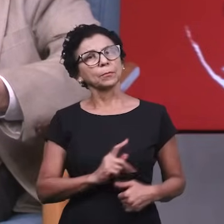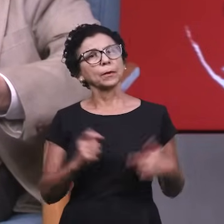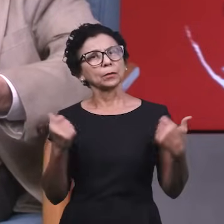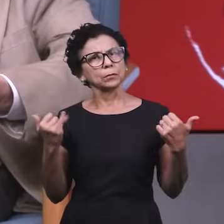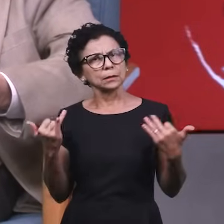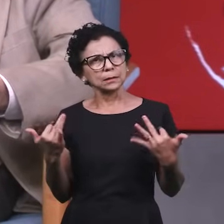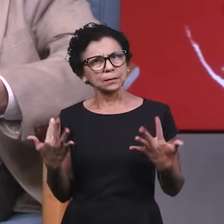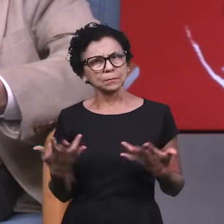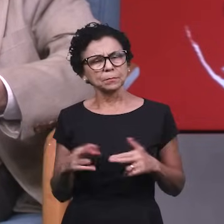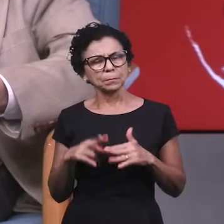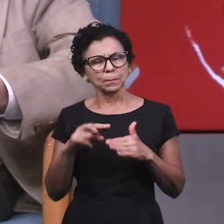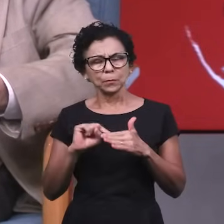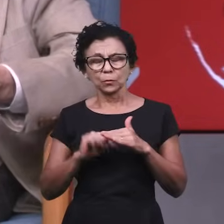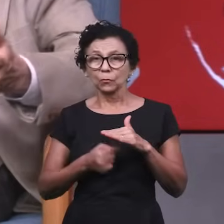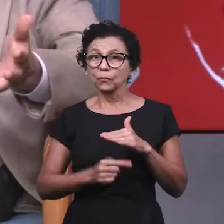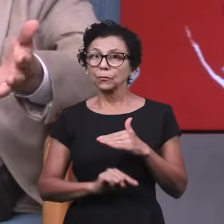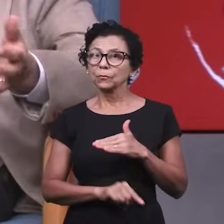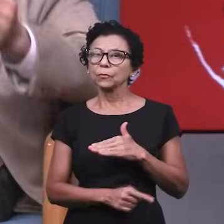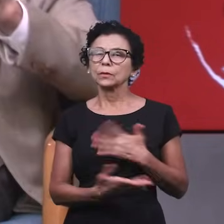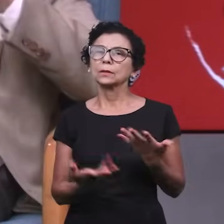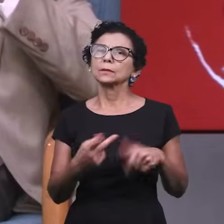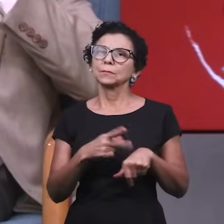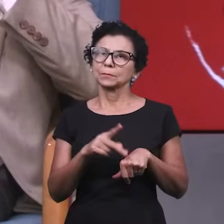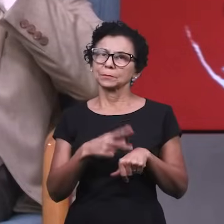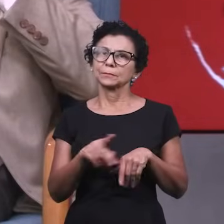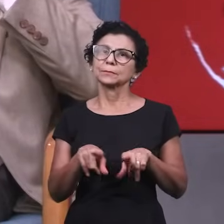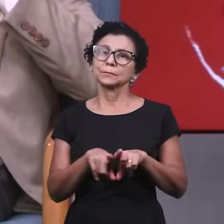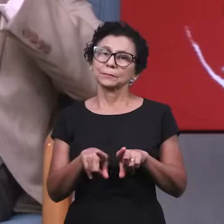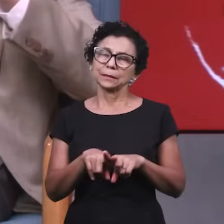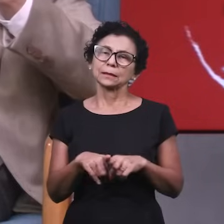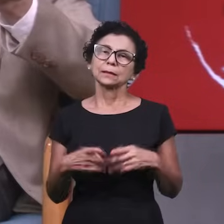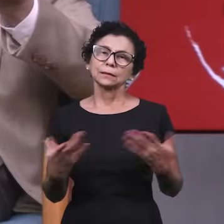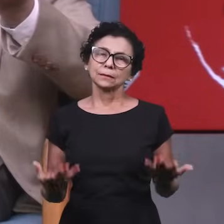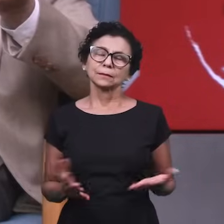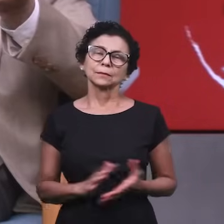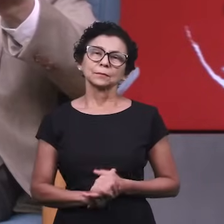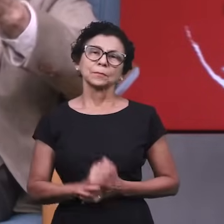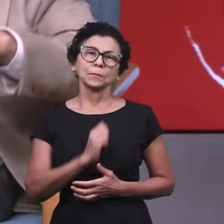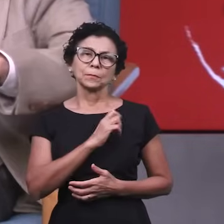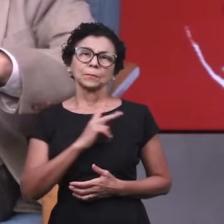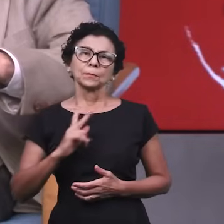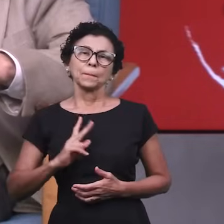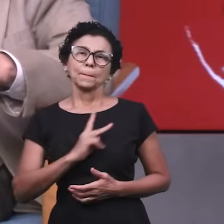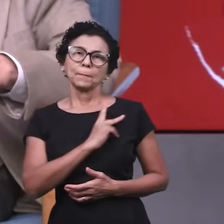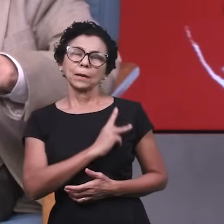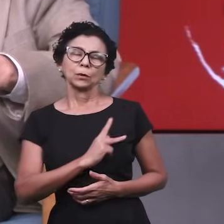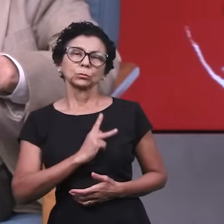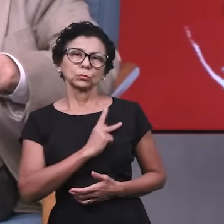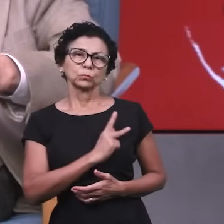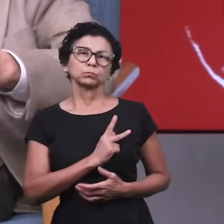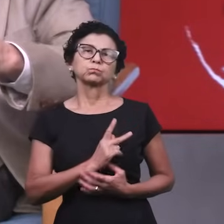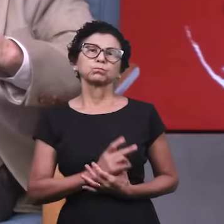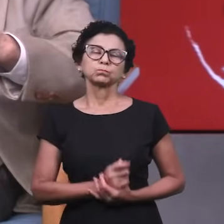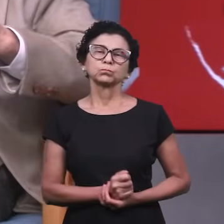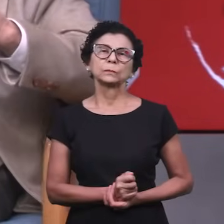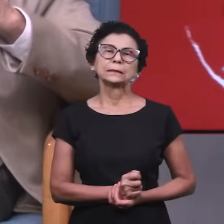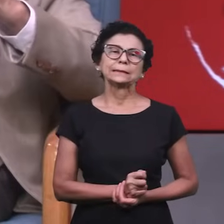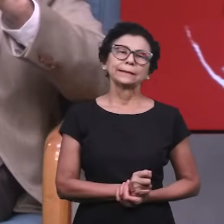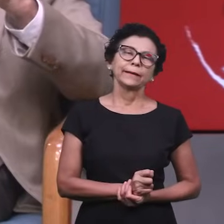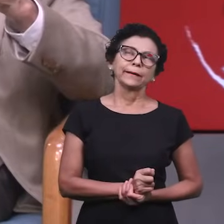muito profunda, de maneira e prática também. É o apóstolo Paulo que dá